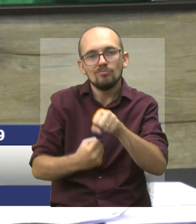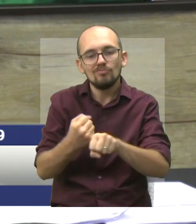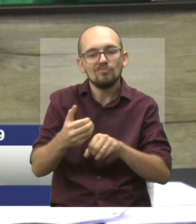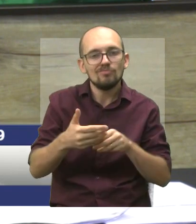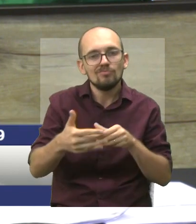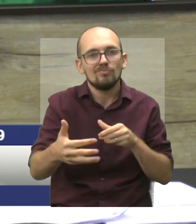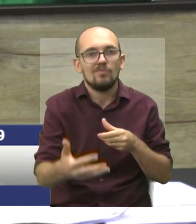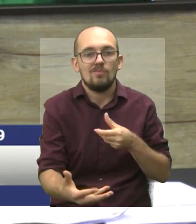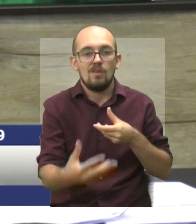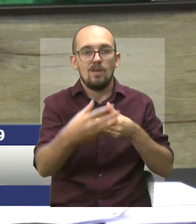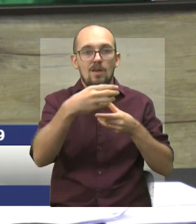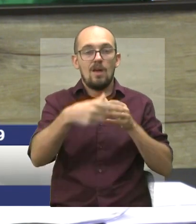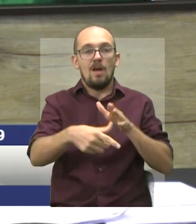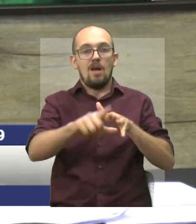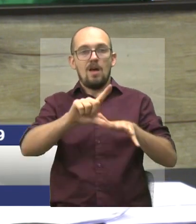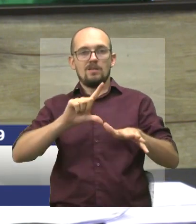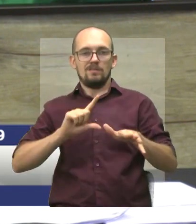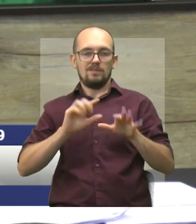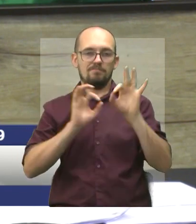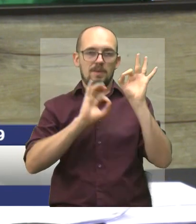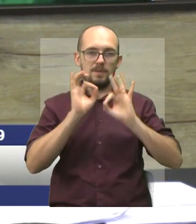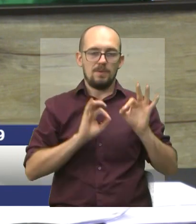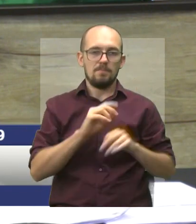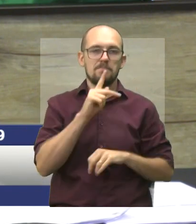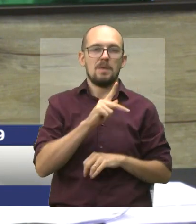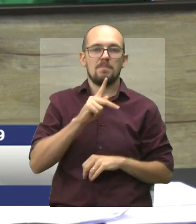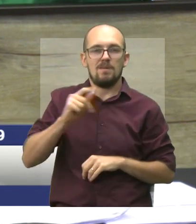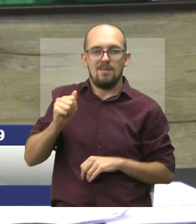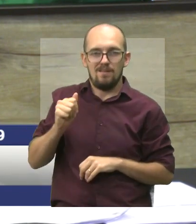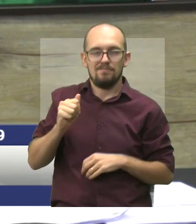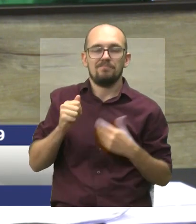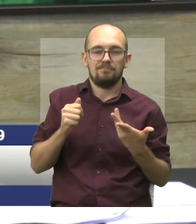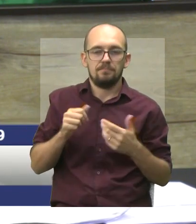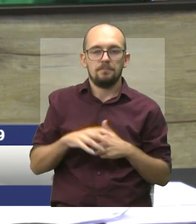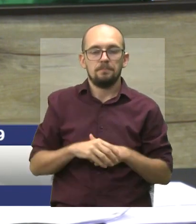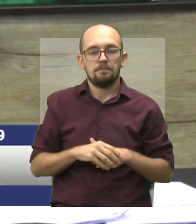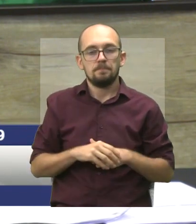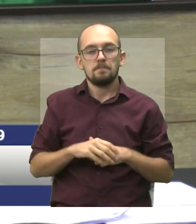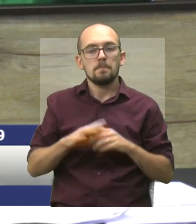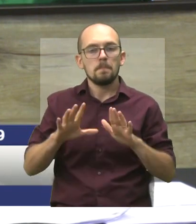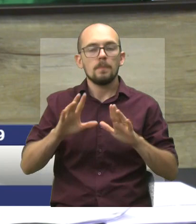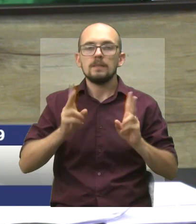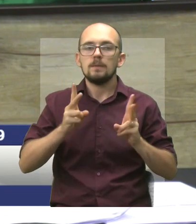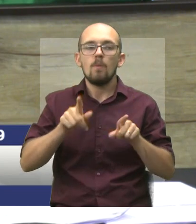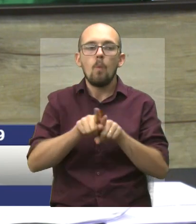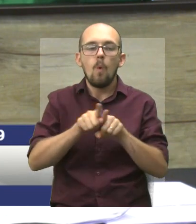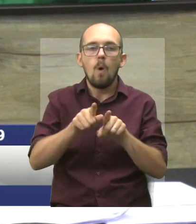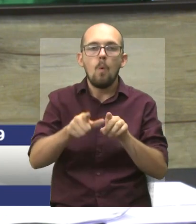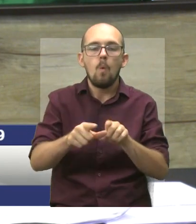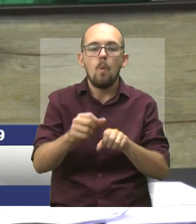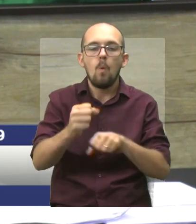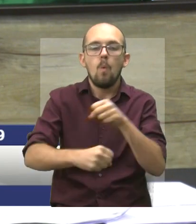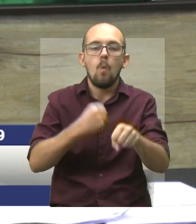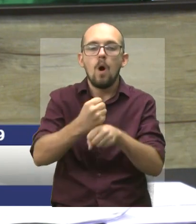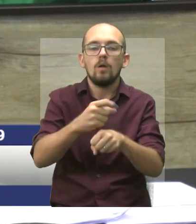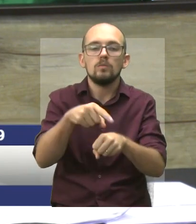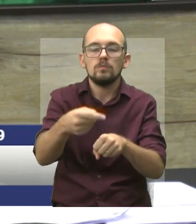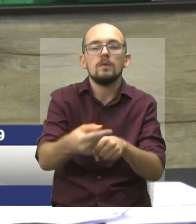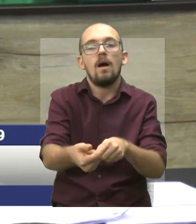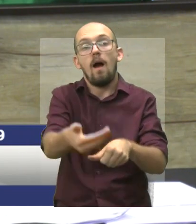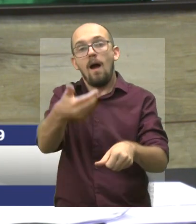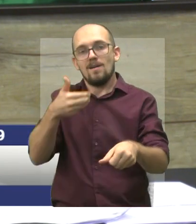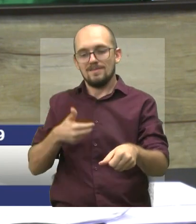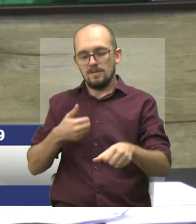plano plurianual, como eu já disse aos senhores, para o exercício financeiro subsequente. Então, hoje nós vamos